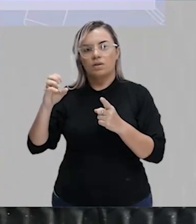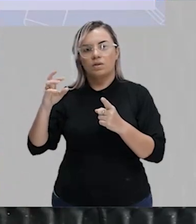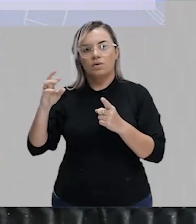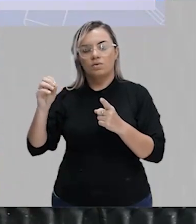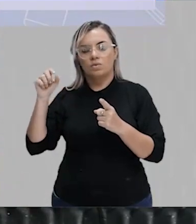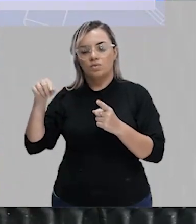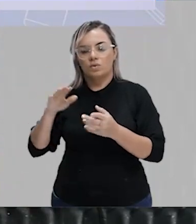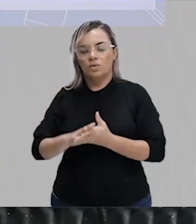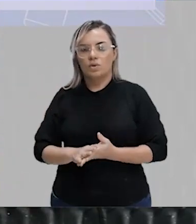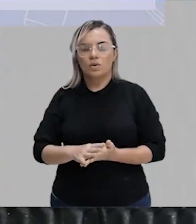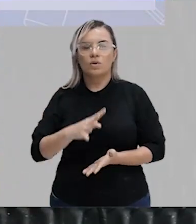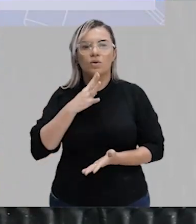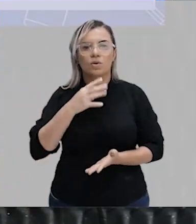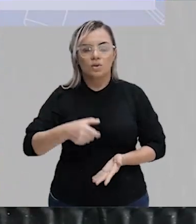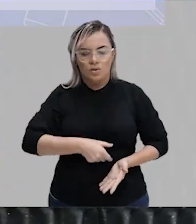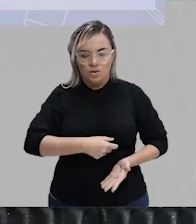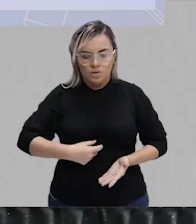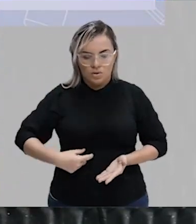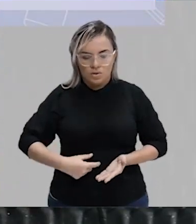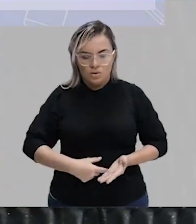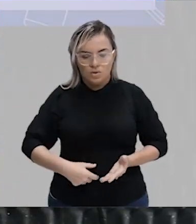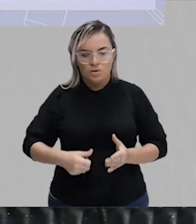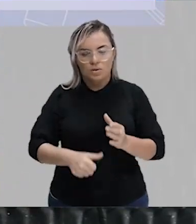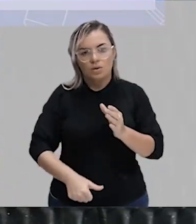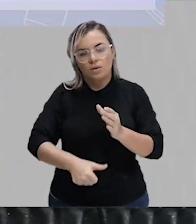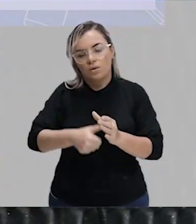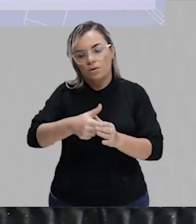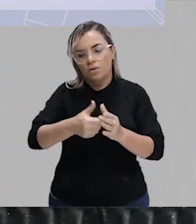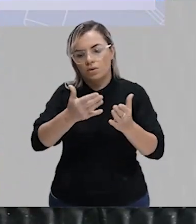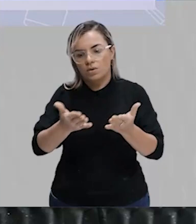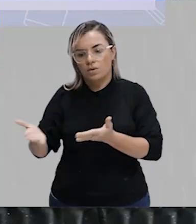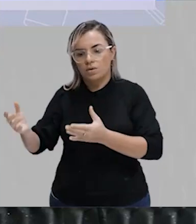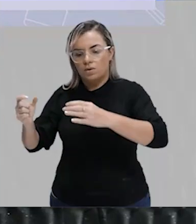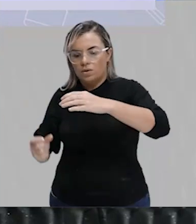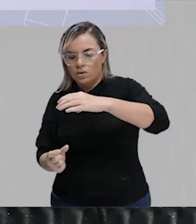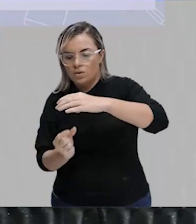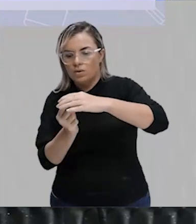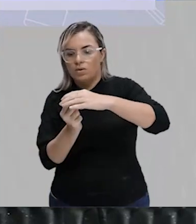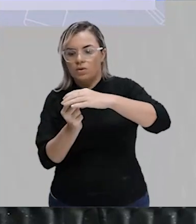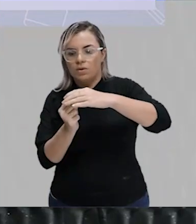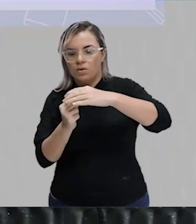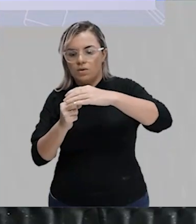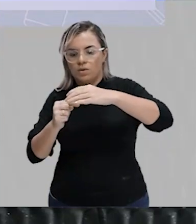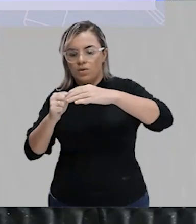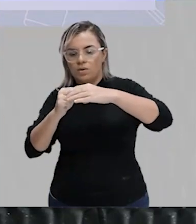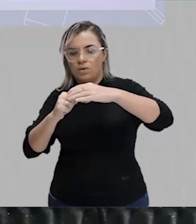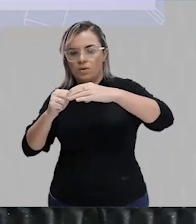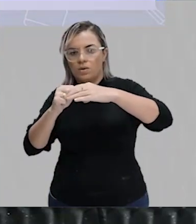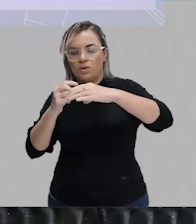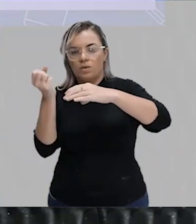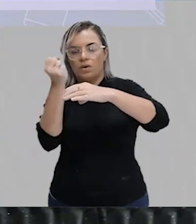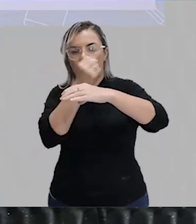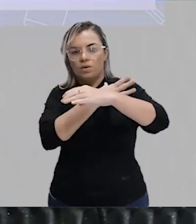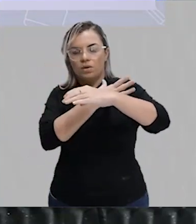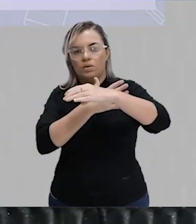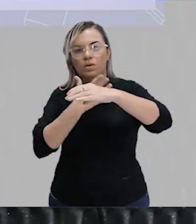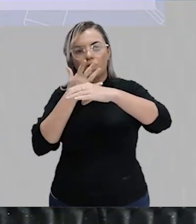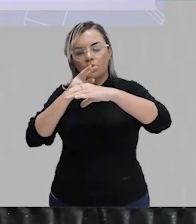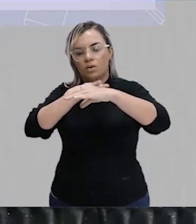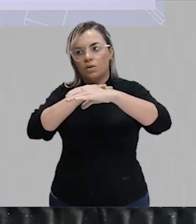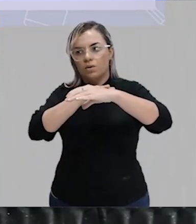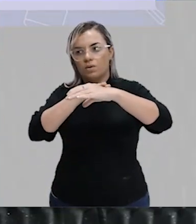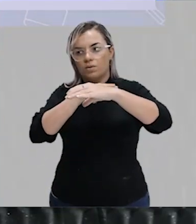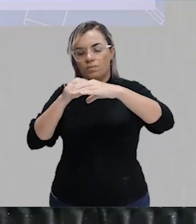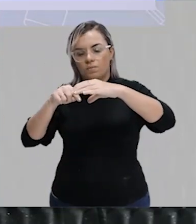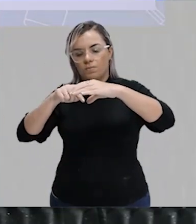como intestino primitivo. Você percebe que quando ele amassou nessa região, formou uma nova camada? Essa nova camada